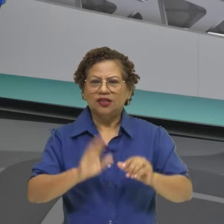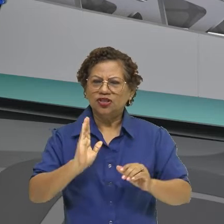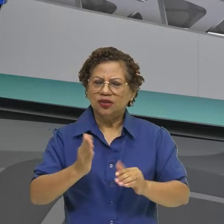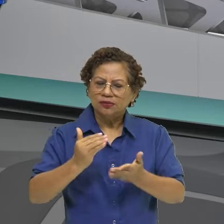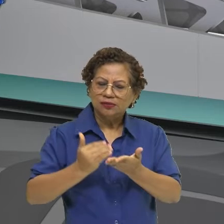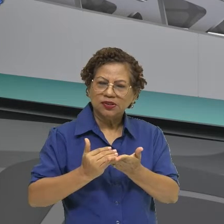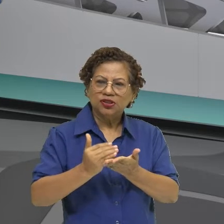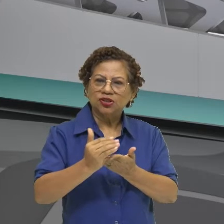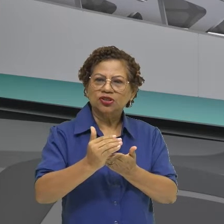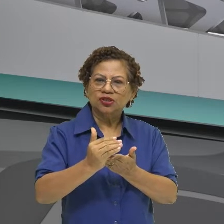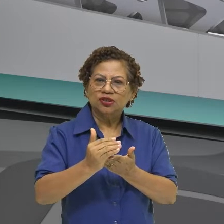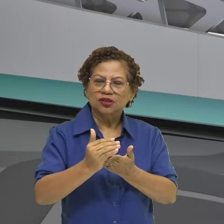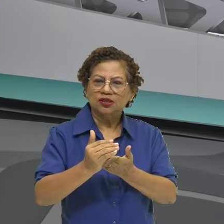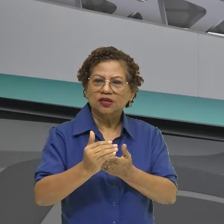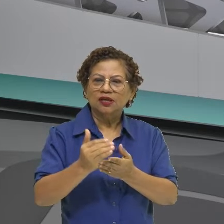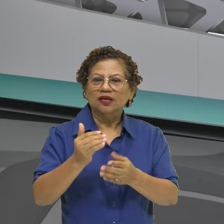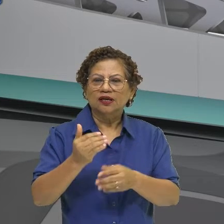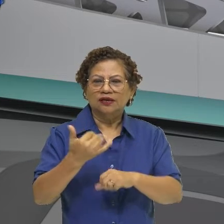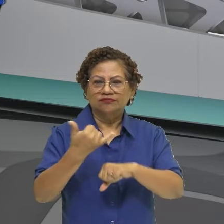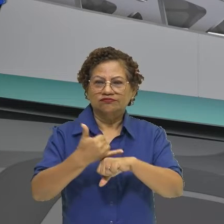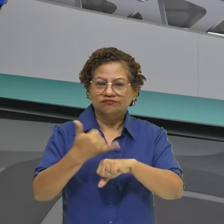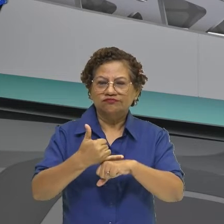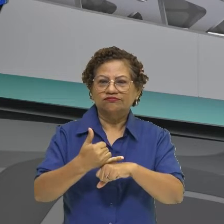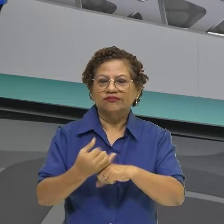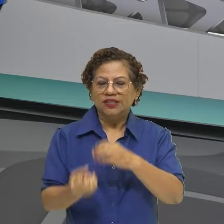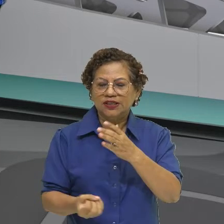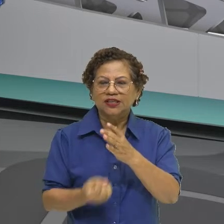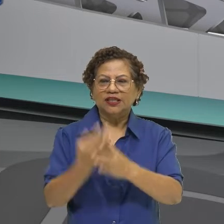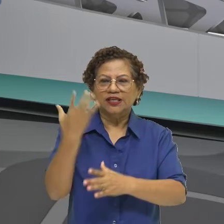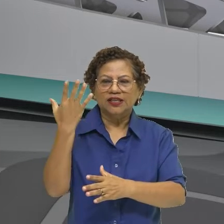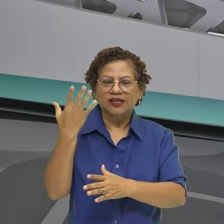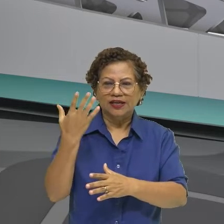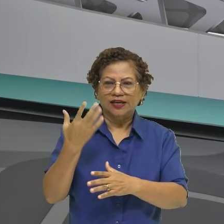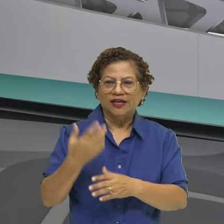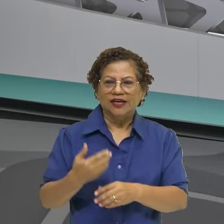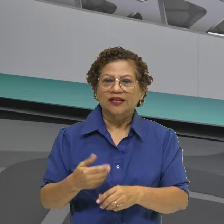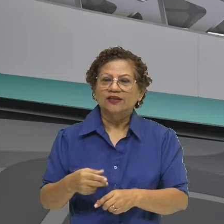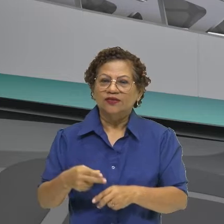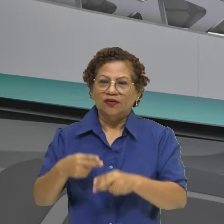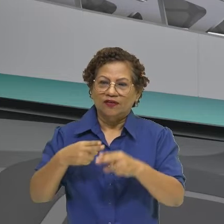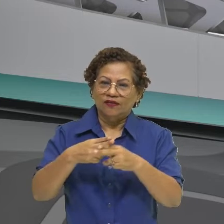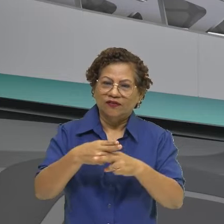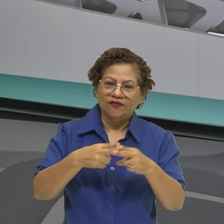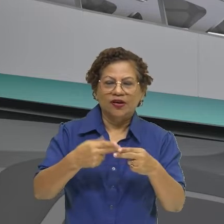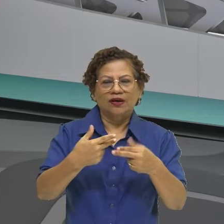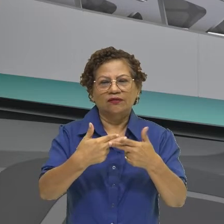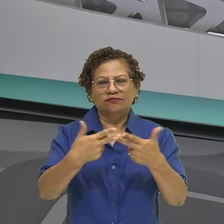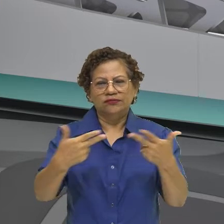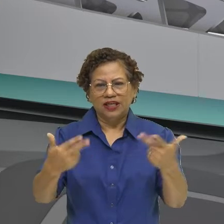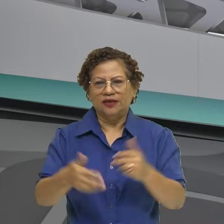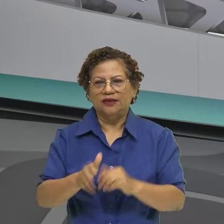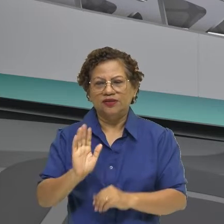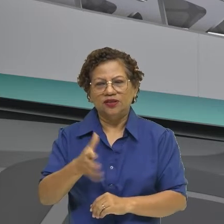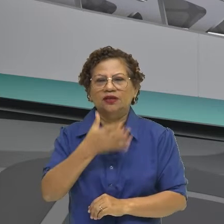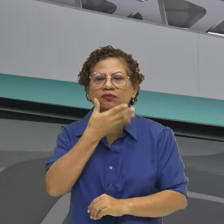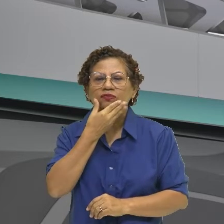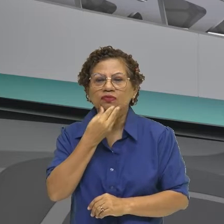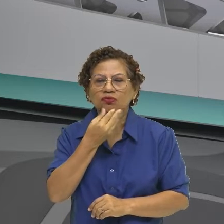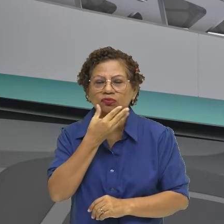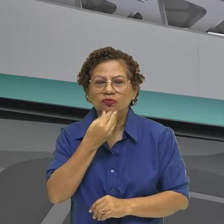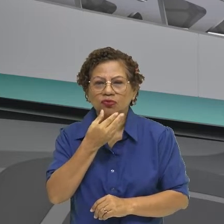começa a trabalhar com os metais, formando as suas lanças, as suas facas e etc. Ele é um homem